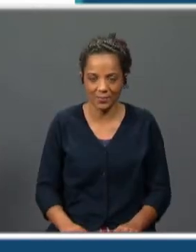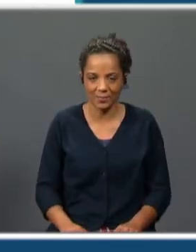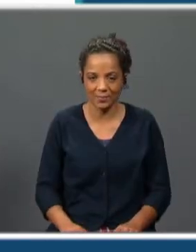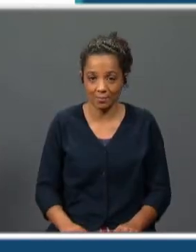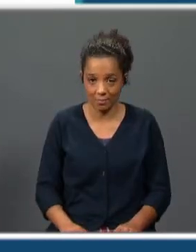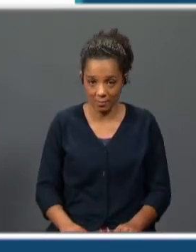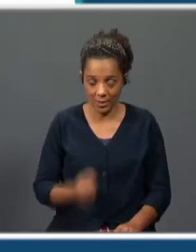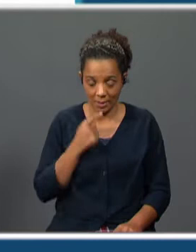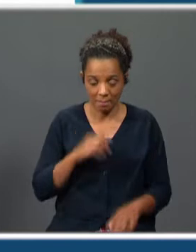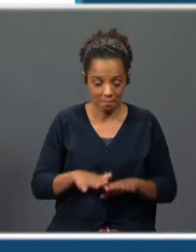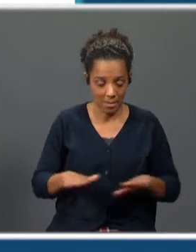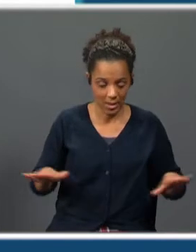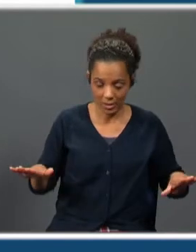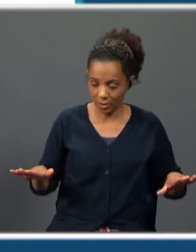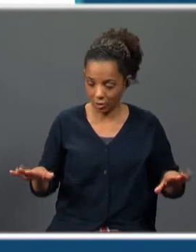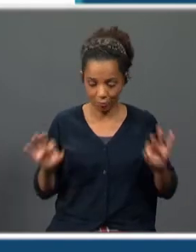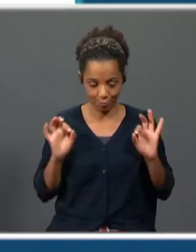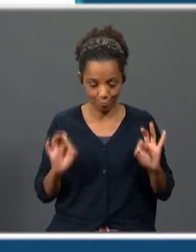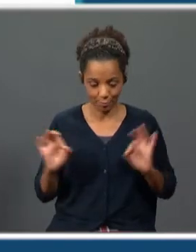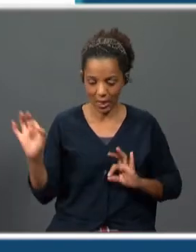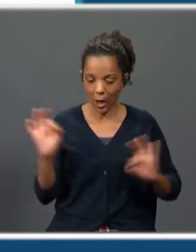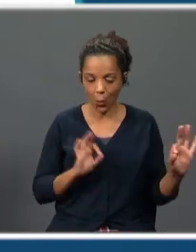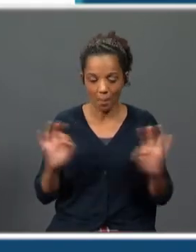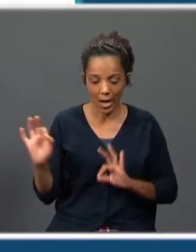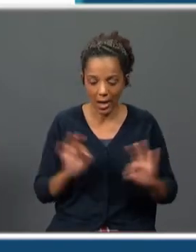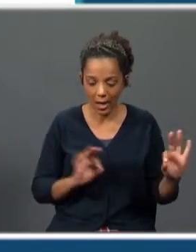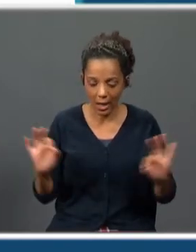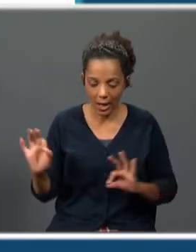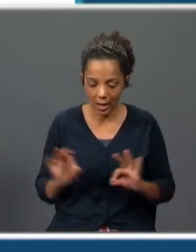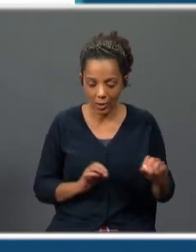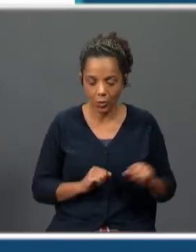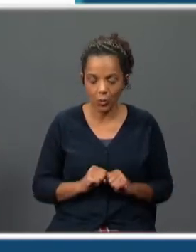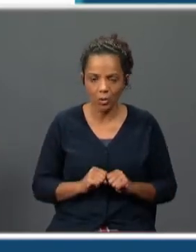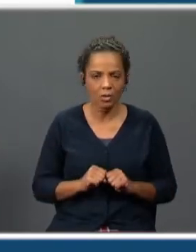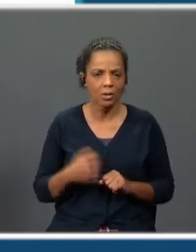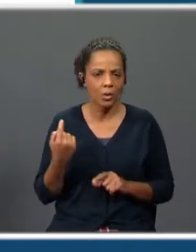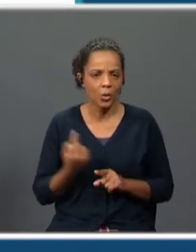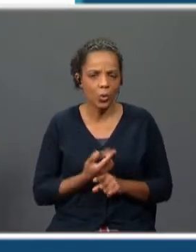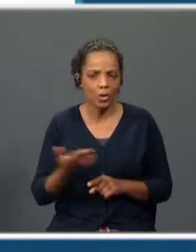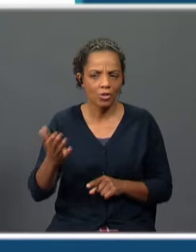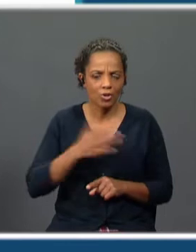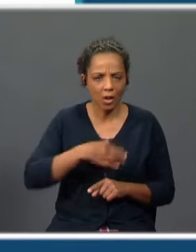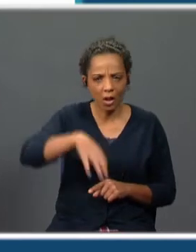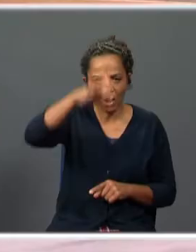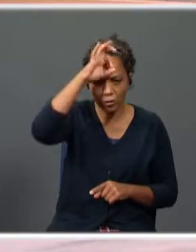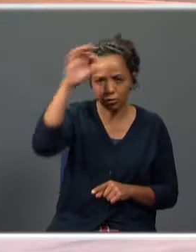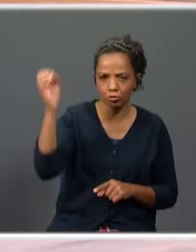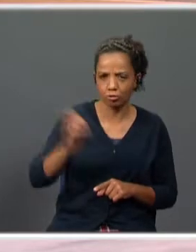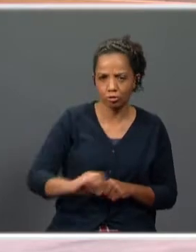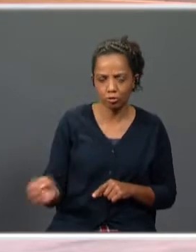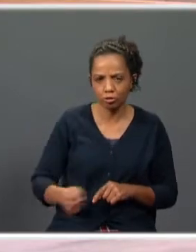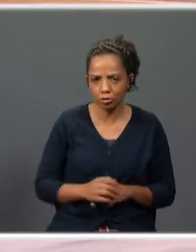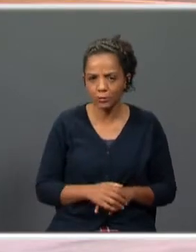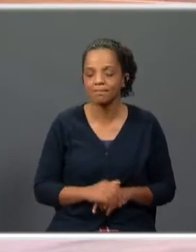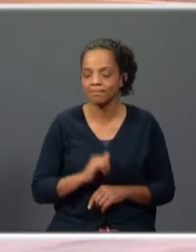Mesas ou superfícies de trabalho arrumadas, sem o quê? Sons a distrair-nos.